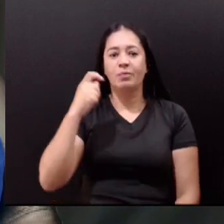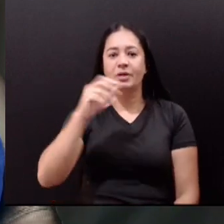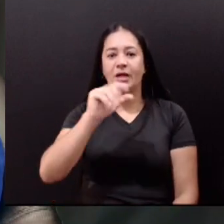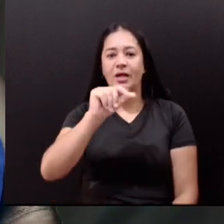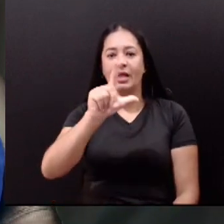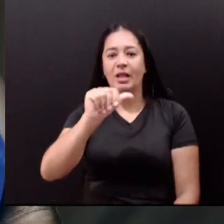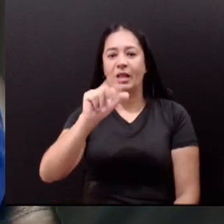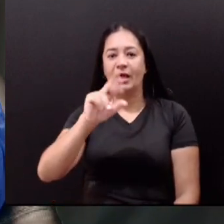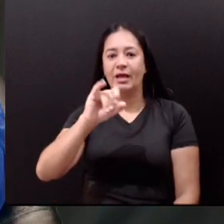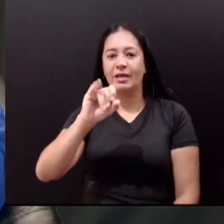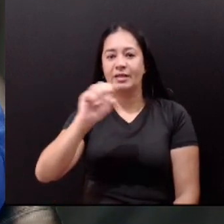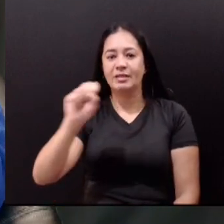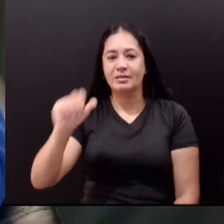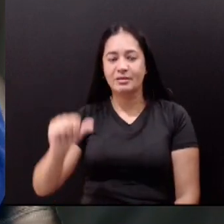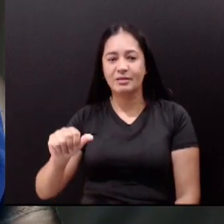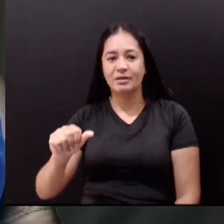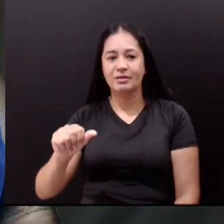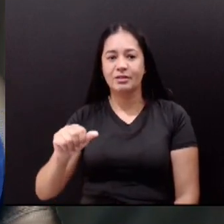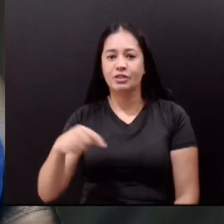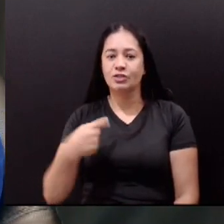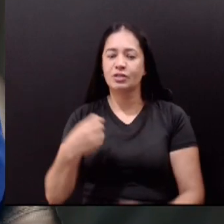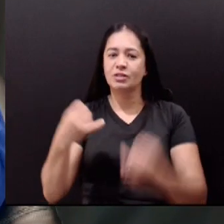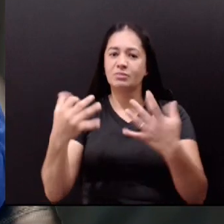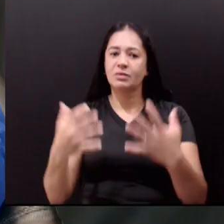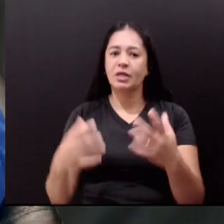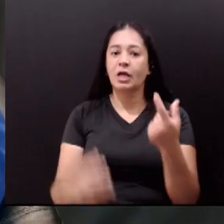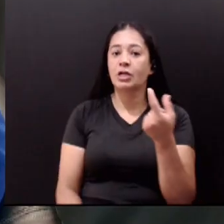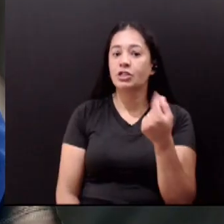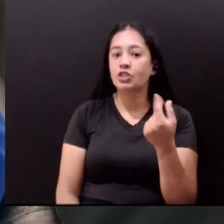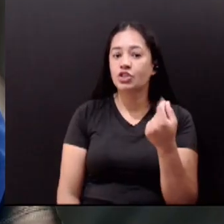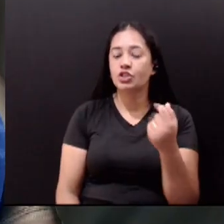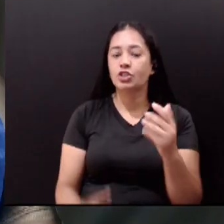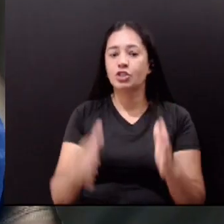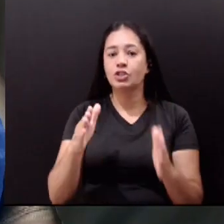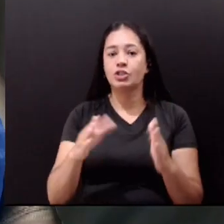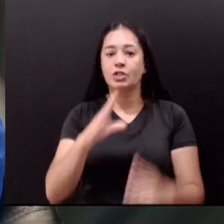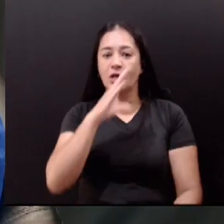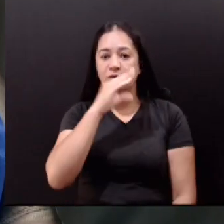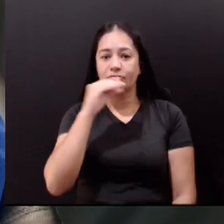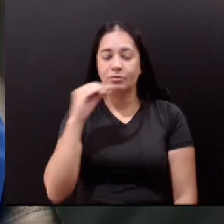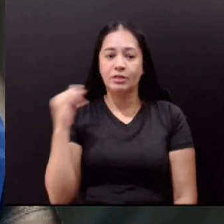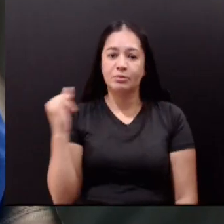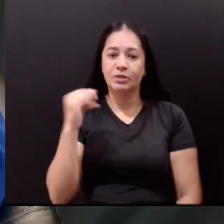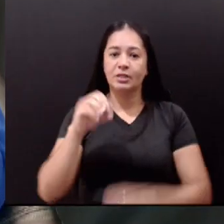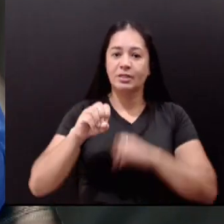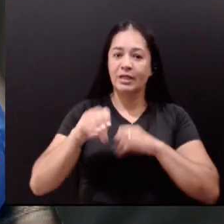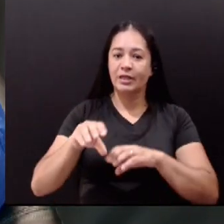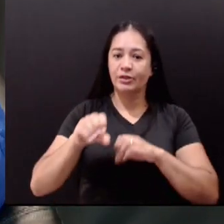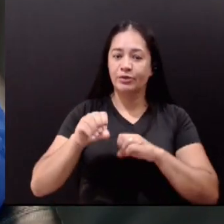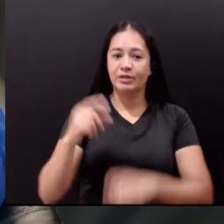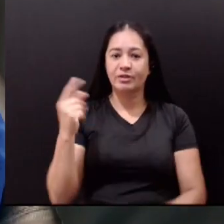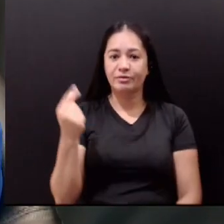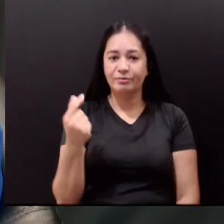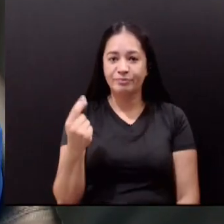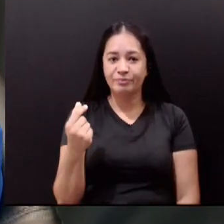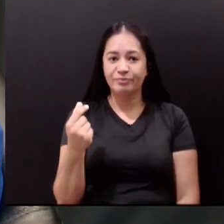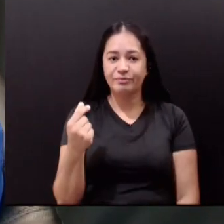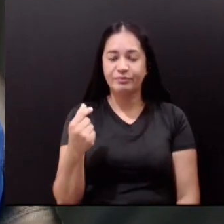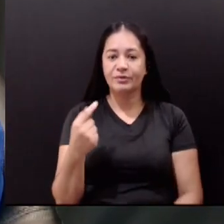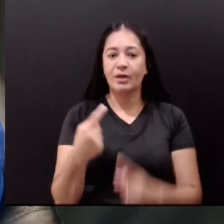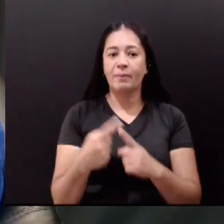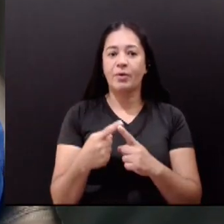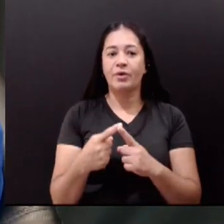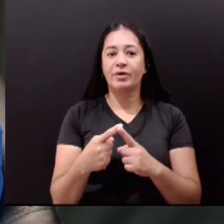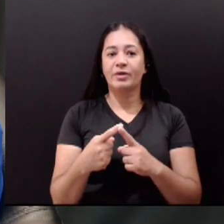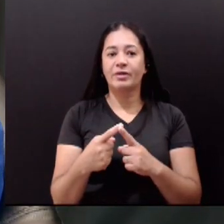vai falar sobre dinheiro na adolescência, a importância da educação financeira e o dinheiro da adolescente que trabalha. Até